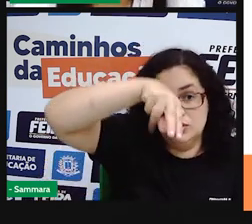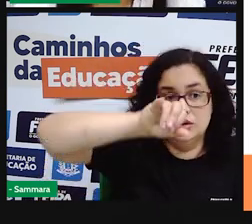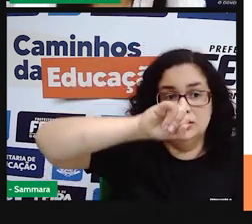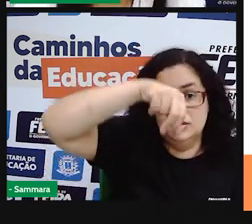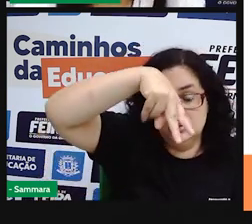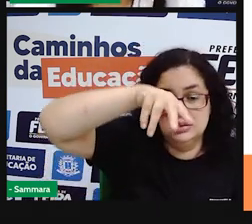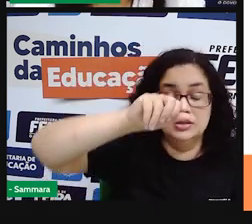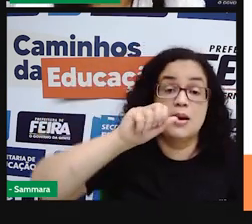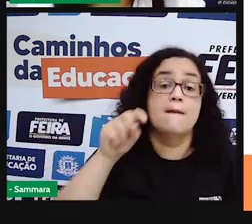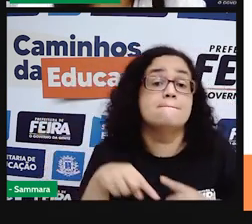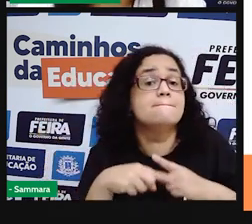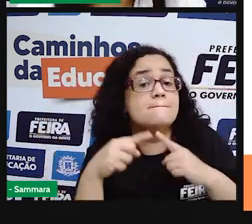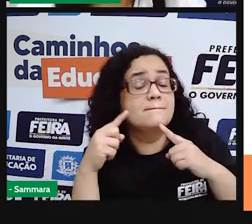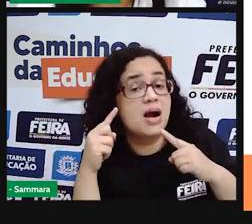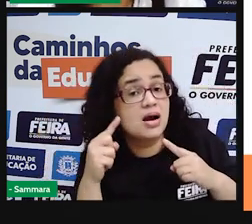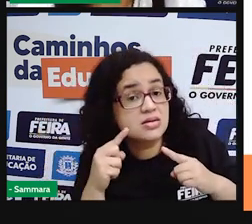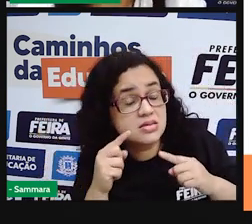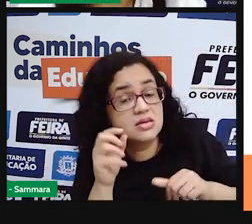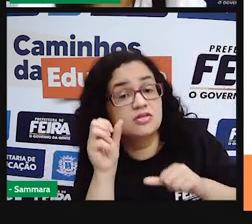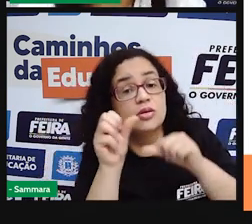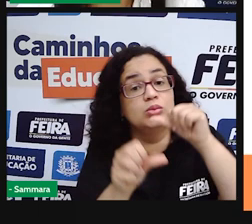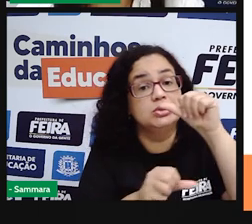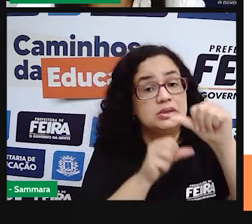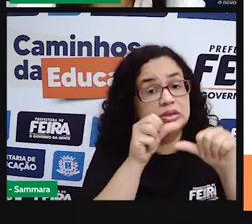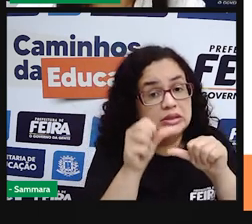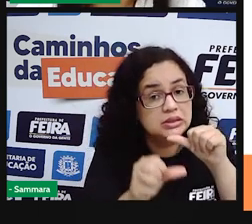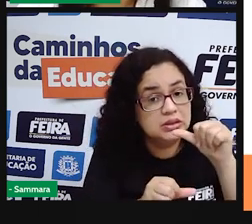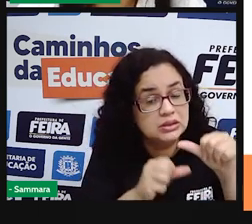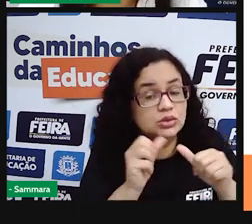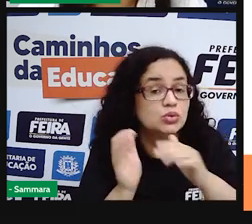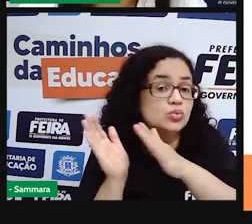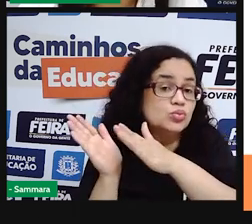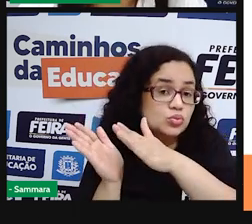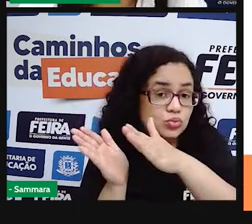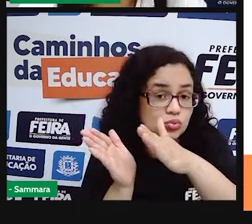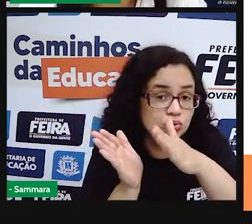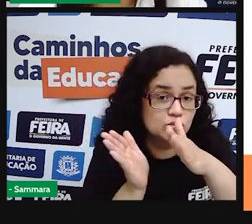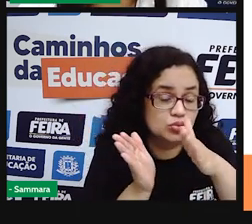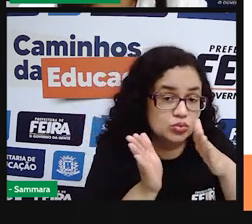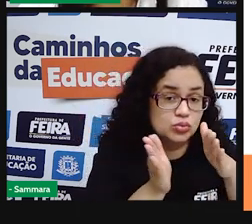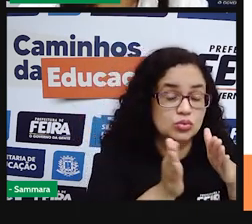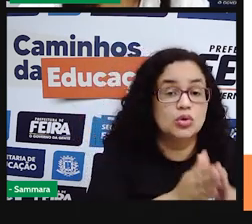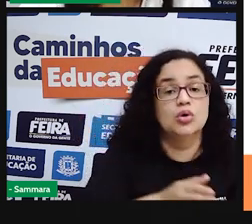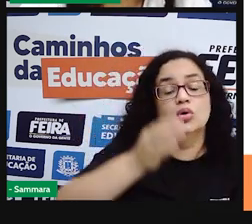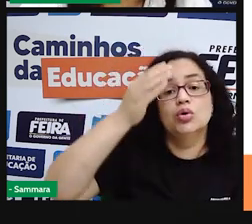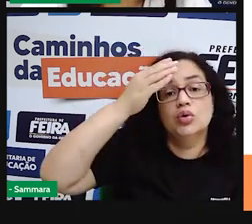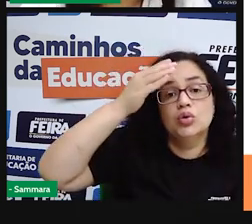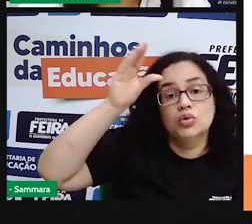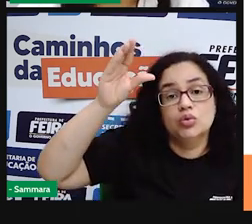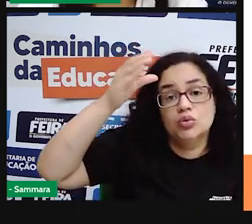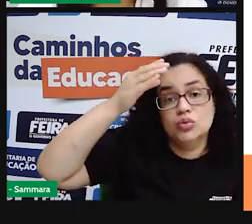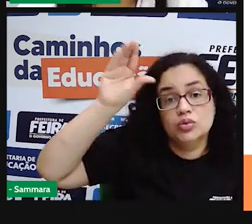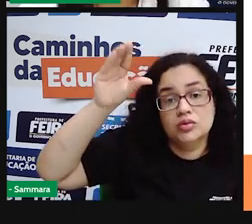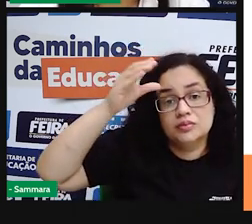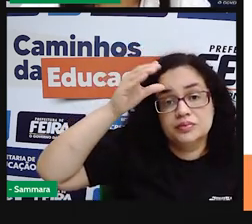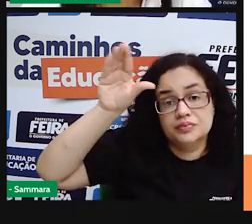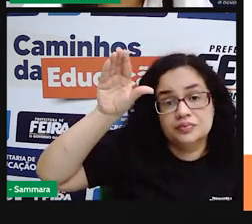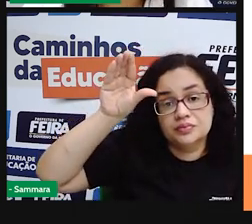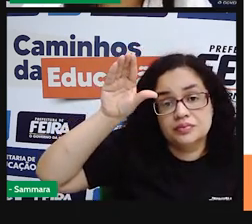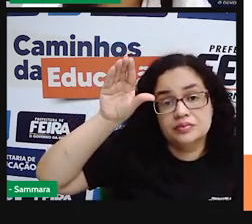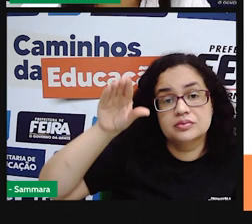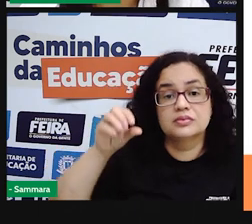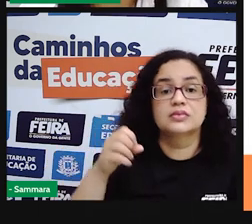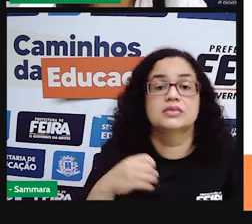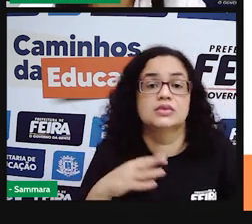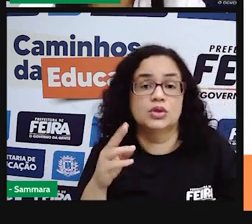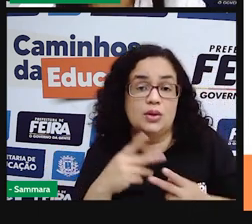Mas aí, com o passar do tempo, né, com as mudanças e com as influências culturais que a festa recebeu, não só de